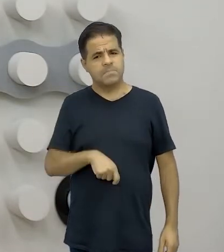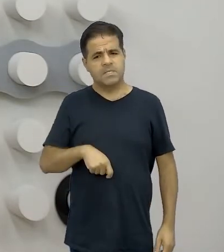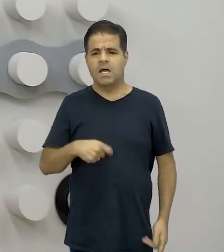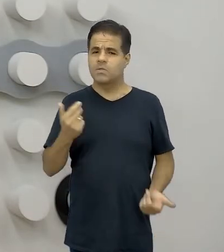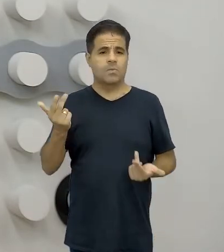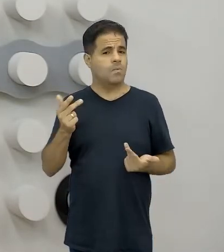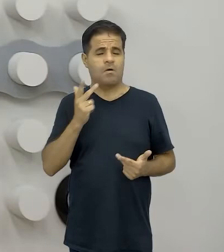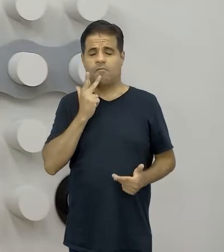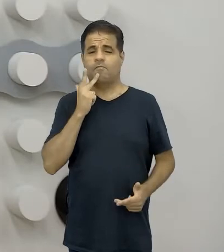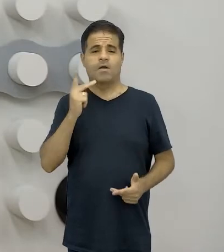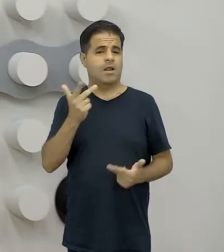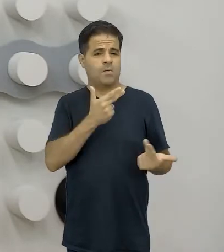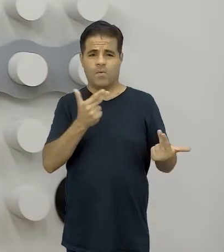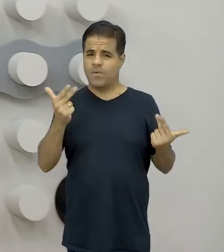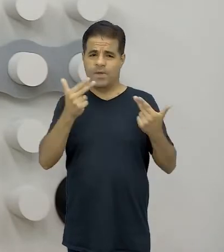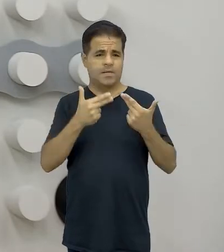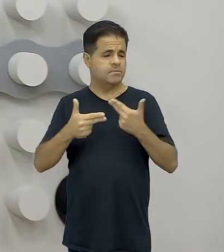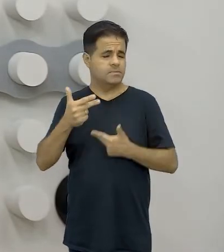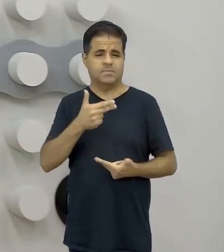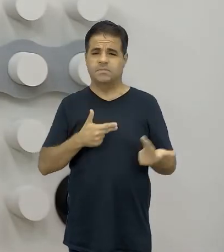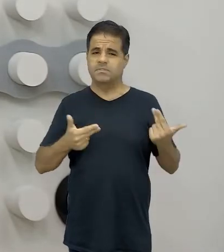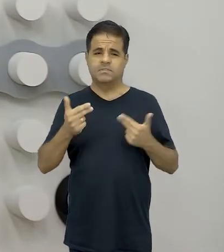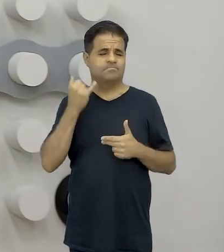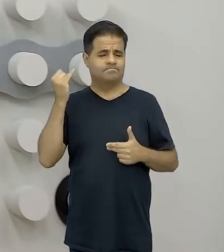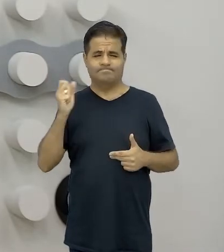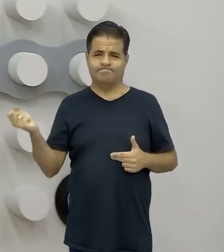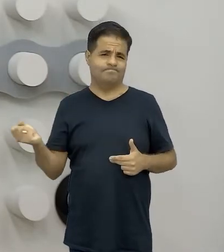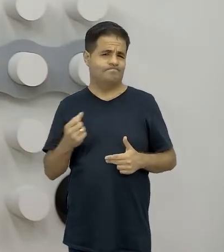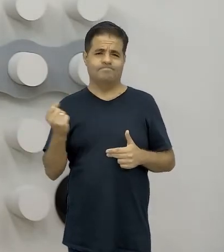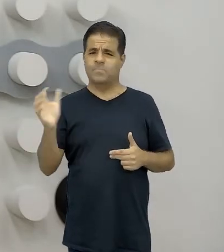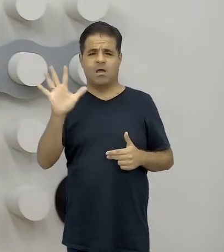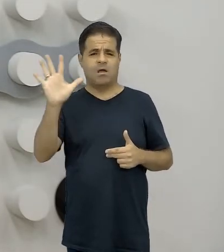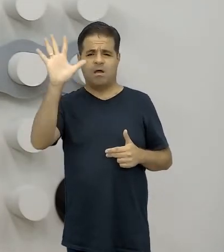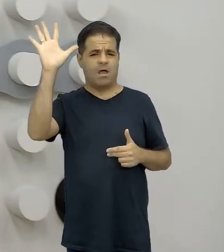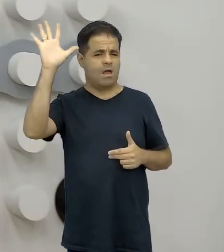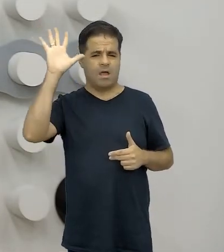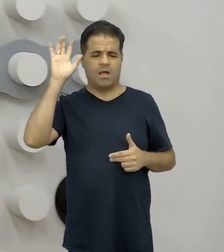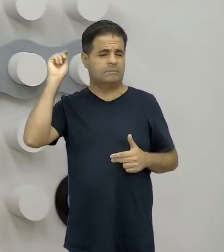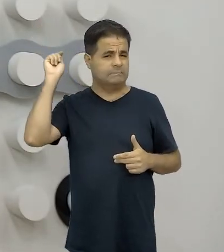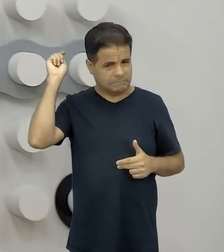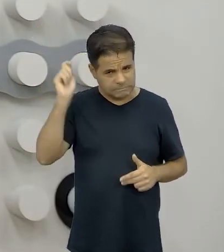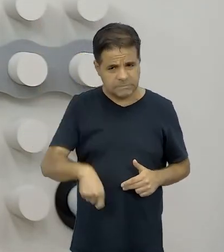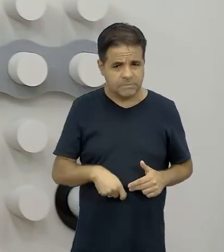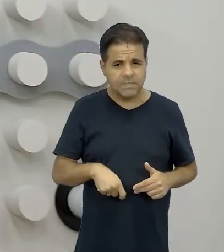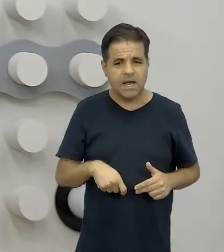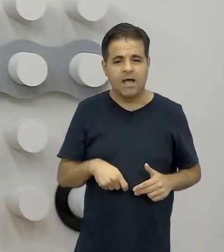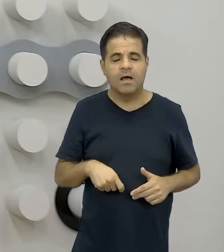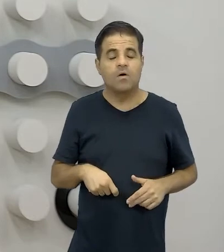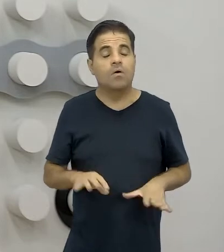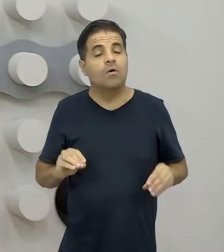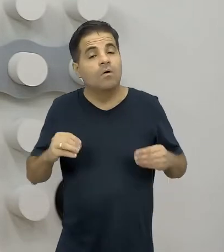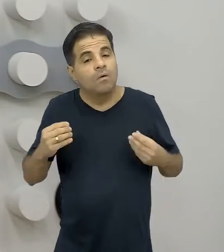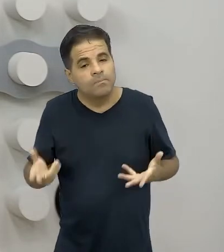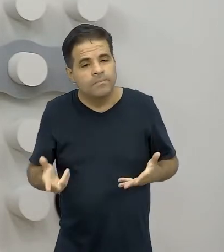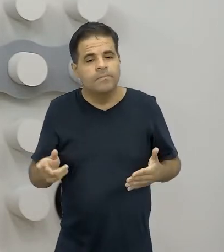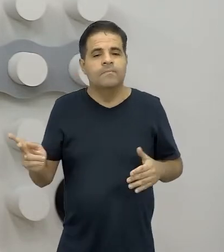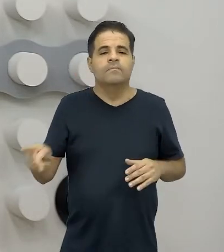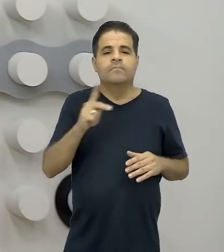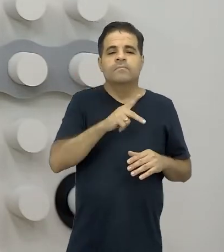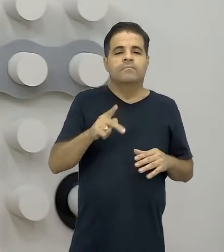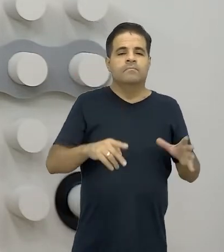capacidade de falar coisas importantes, valiosas e etc, etc, né? Ou então que o